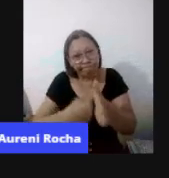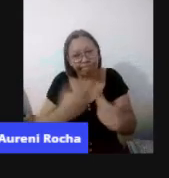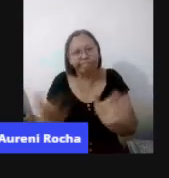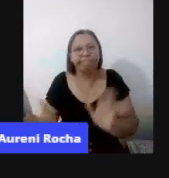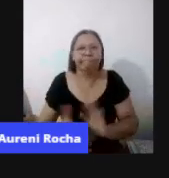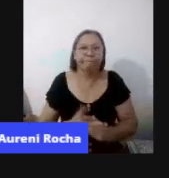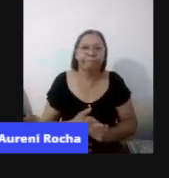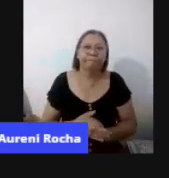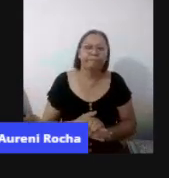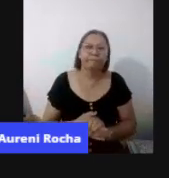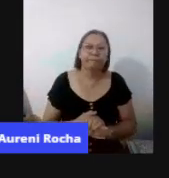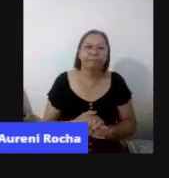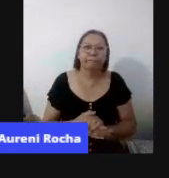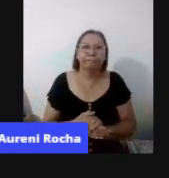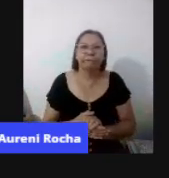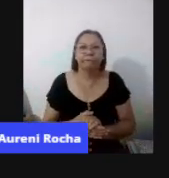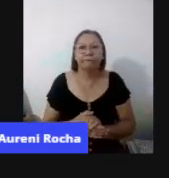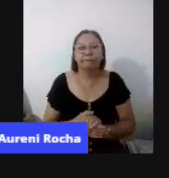Bom,